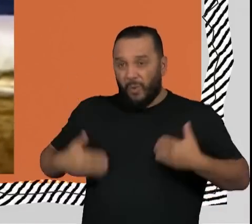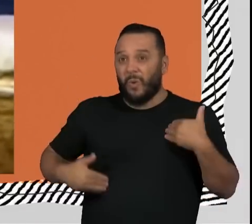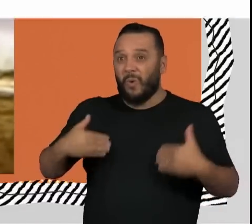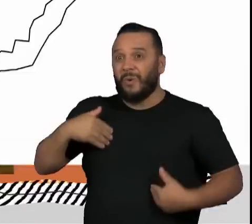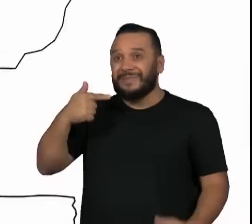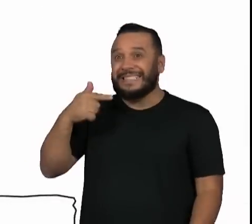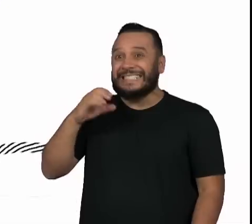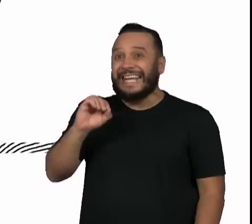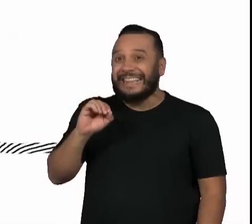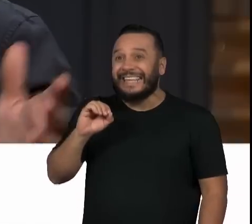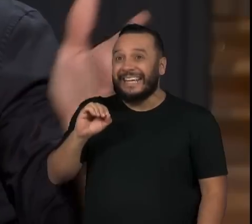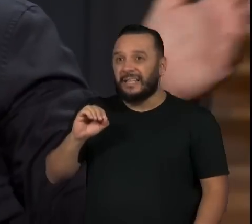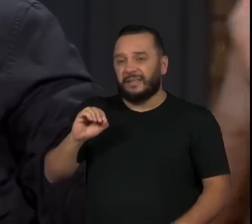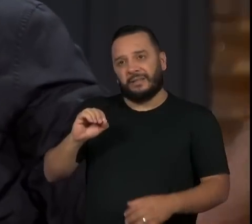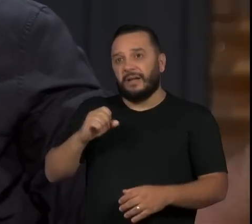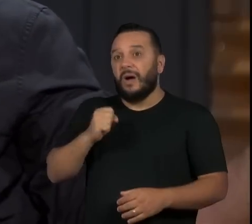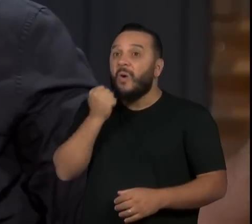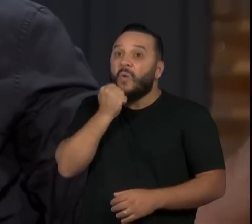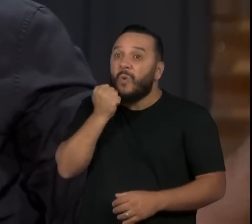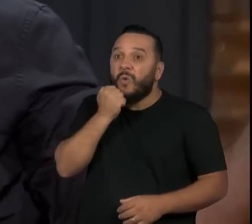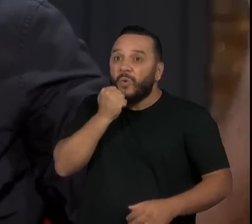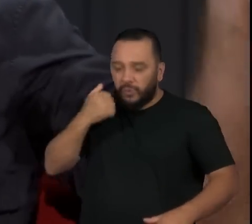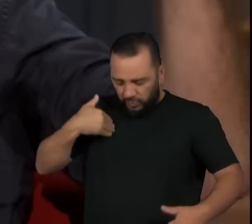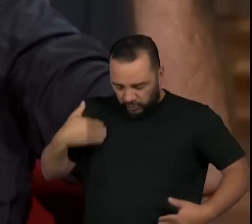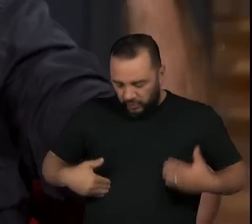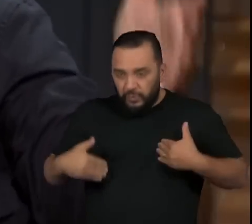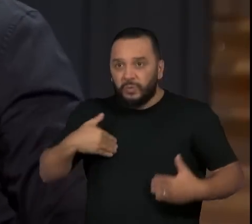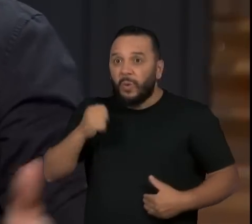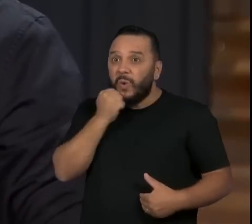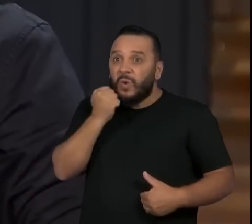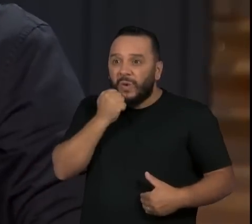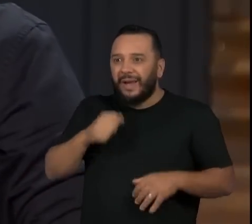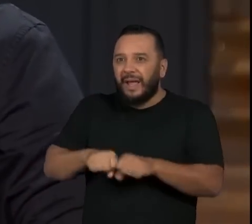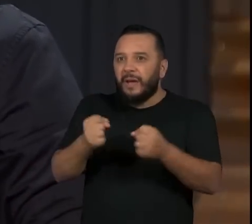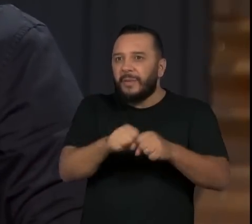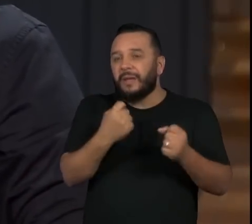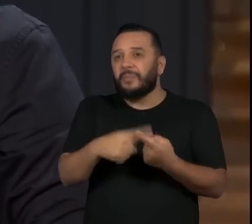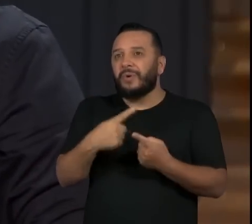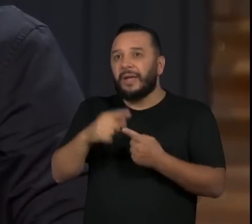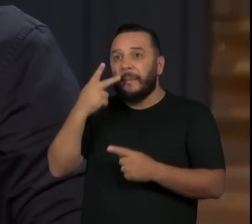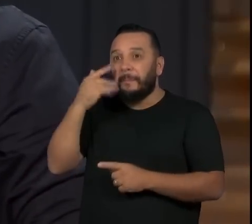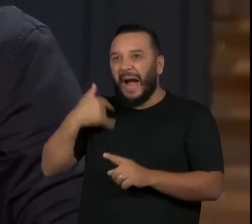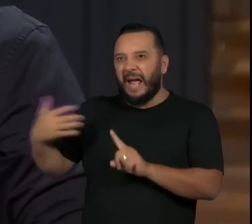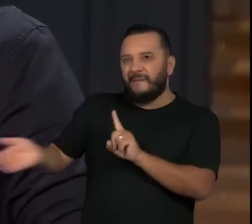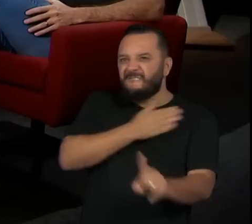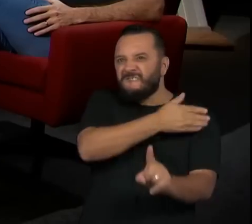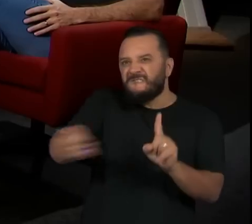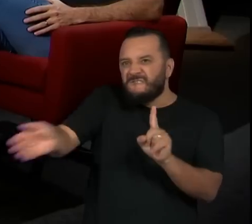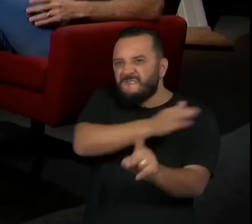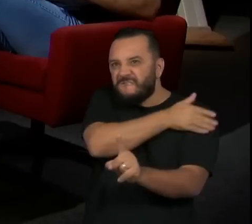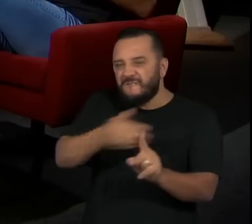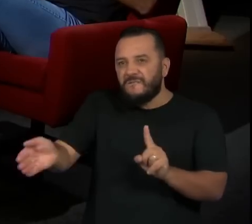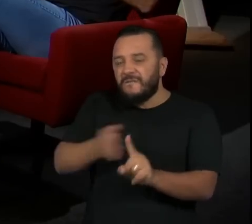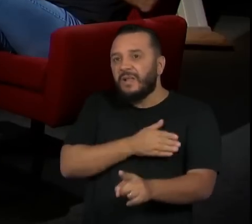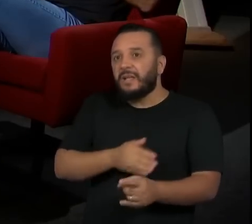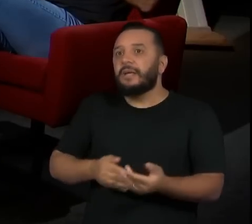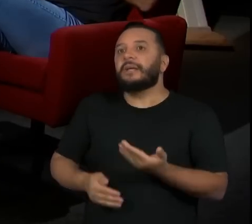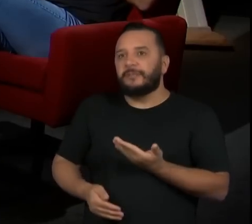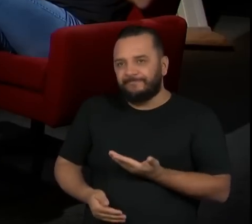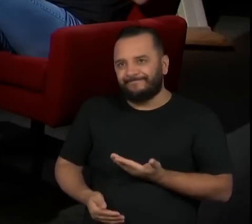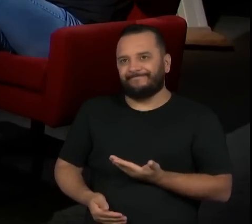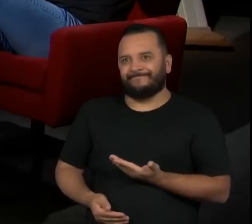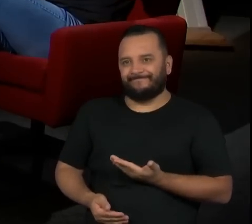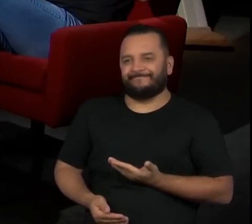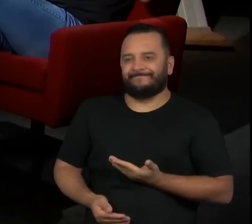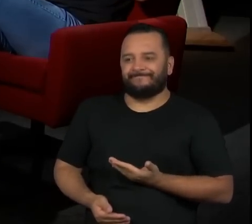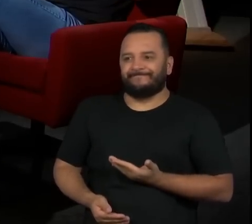por violência doméstica. Isso foi há pouco tempo comprovado num exame de ressonância que fizeram nele. E